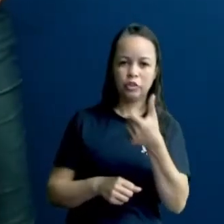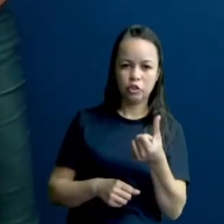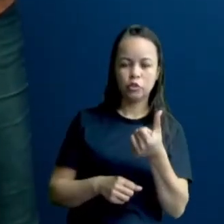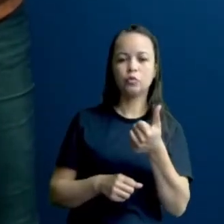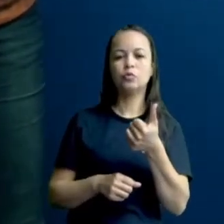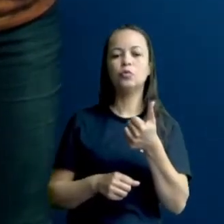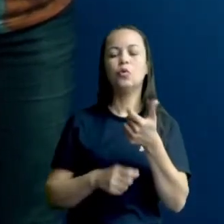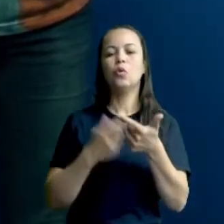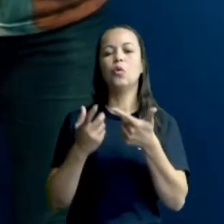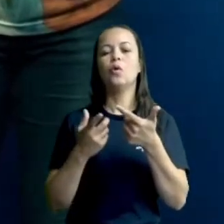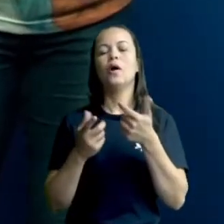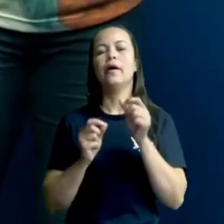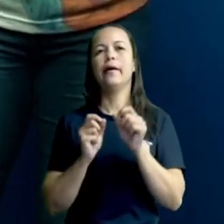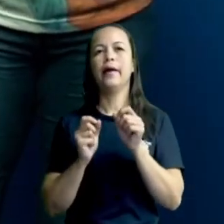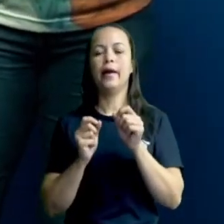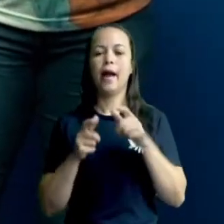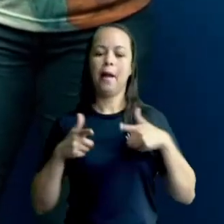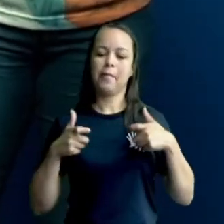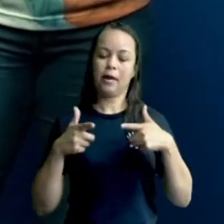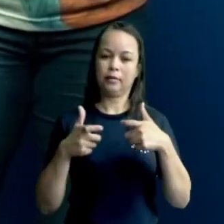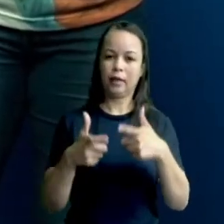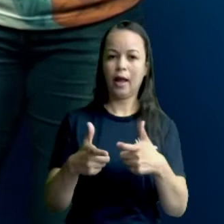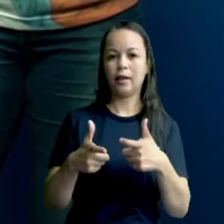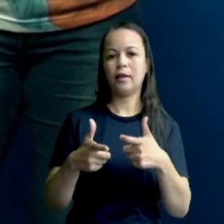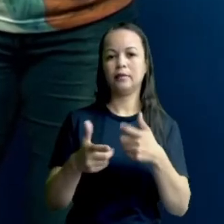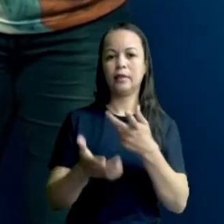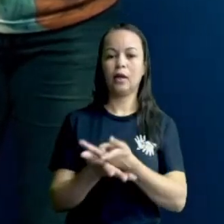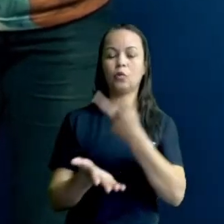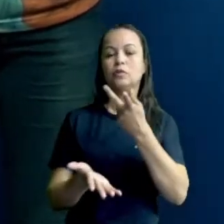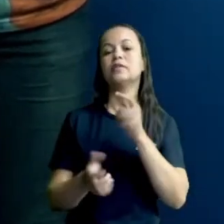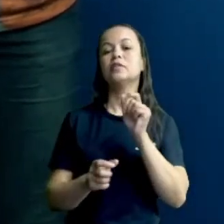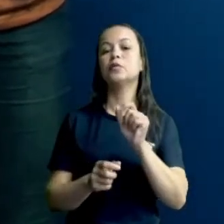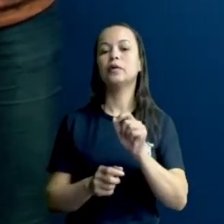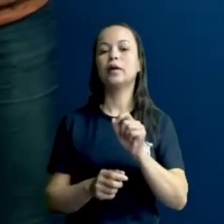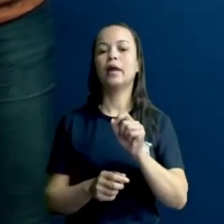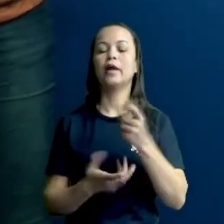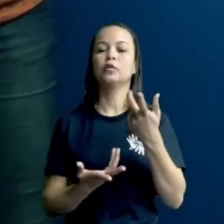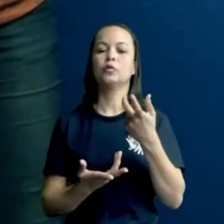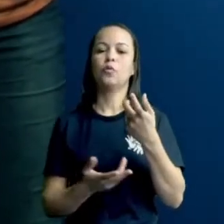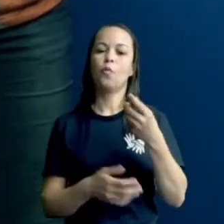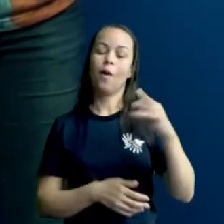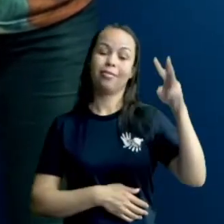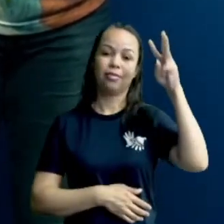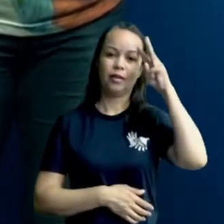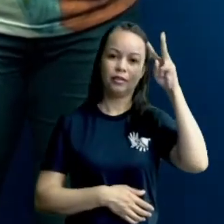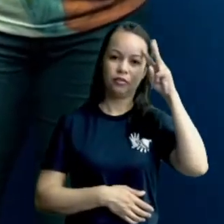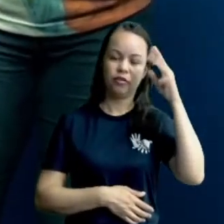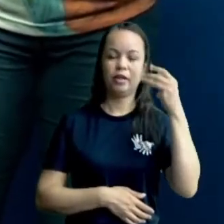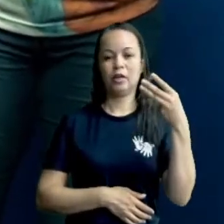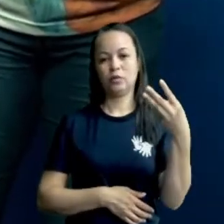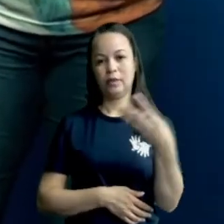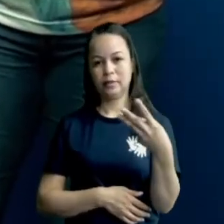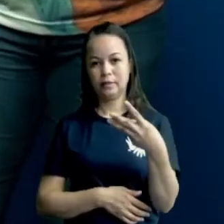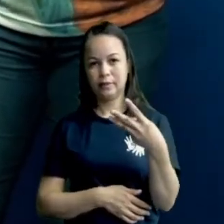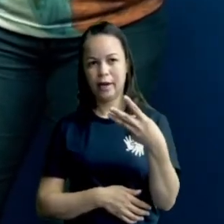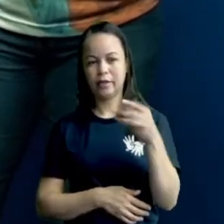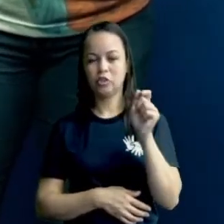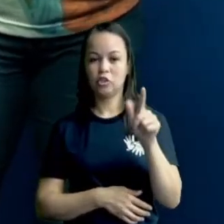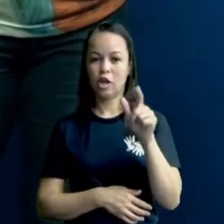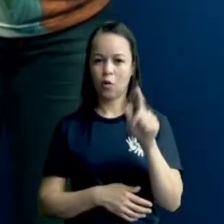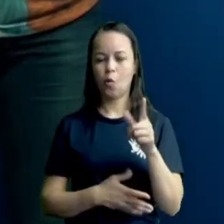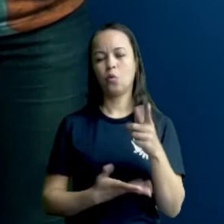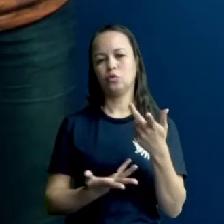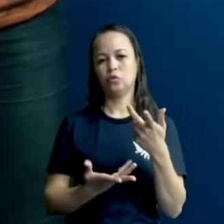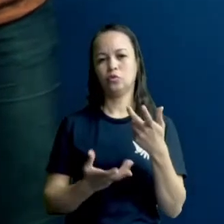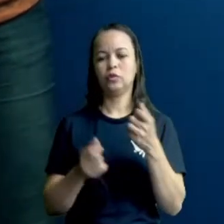hoje, no ano de 2021, seria numa terça-feira, 3 de agosto, que foi o dia, né, da batalha que